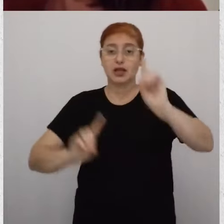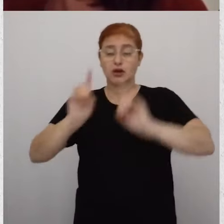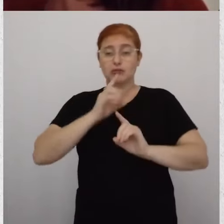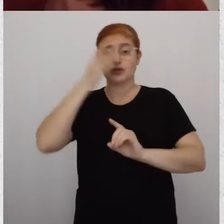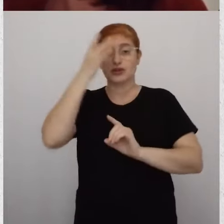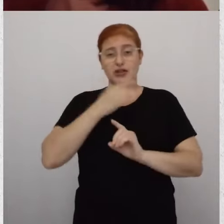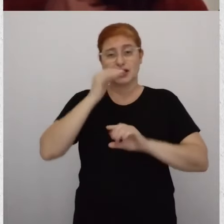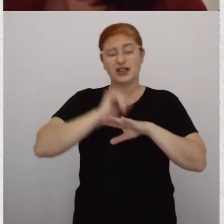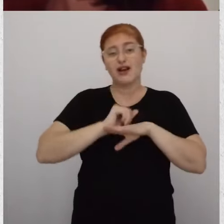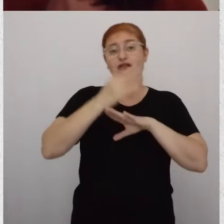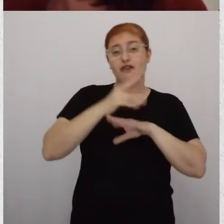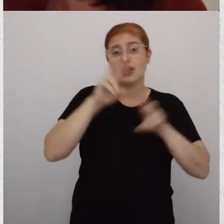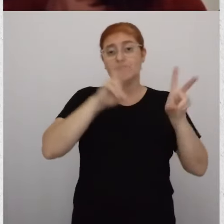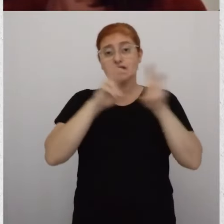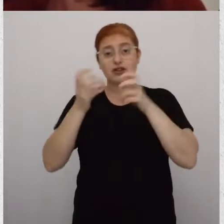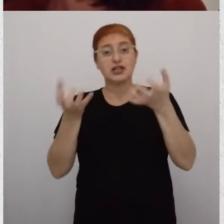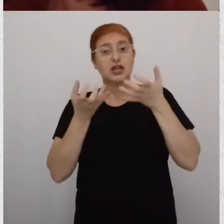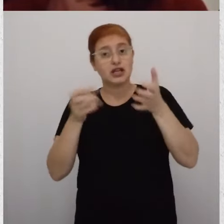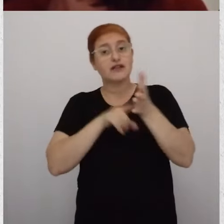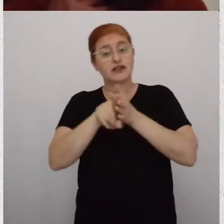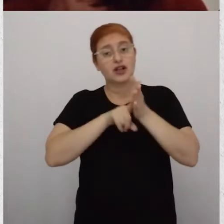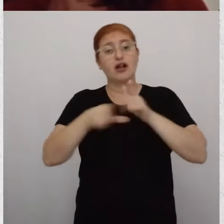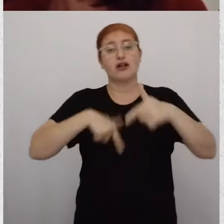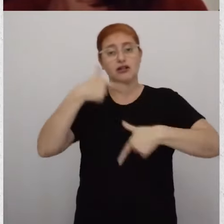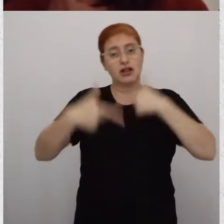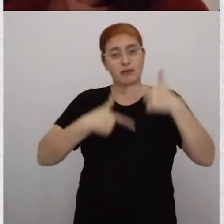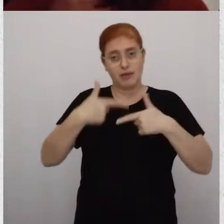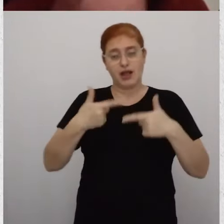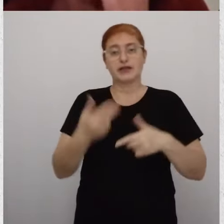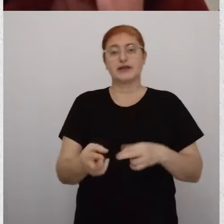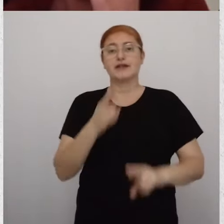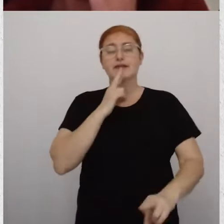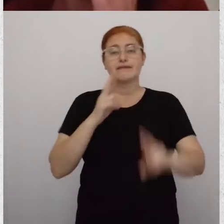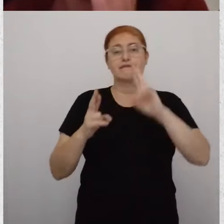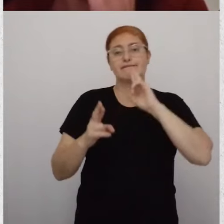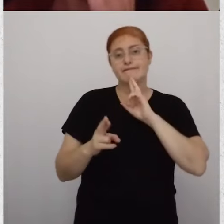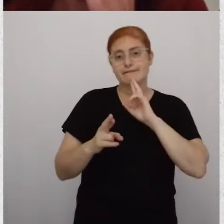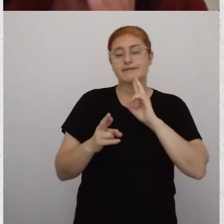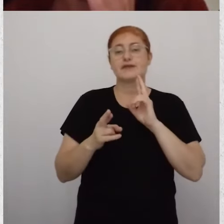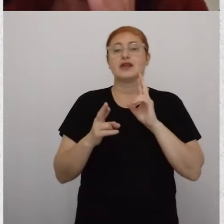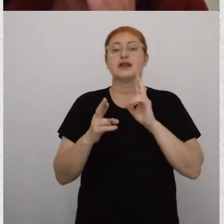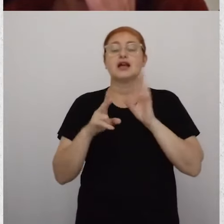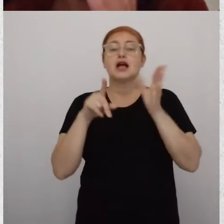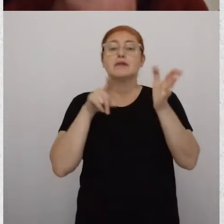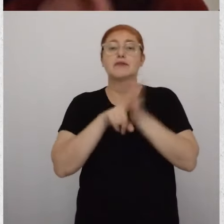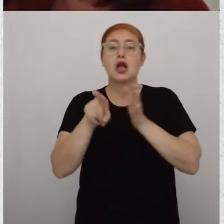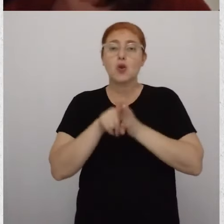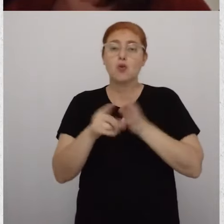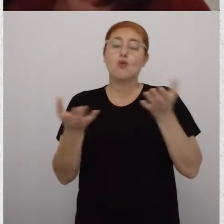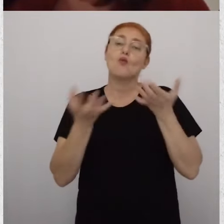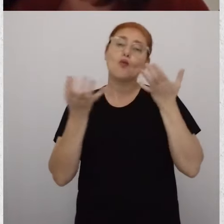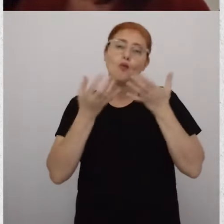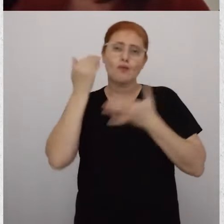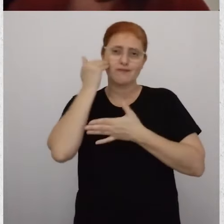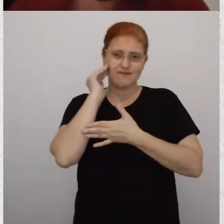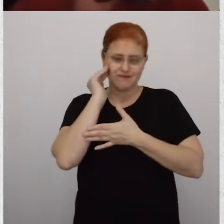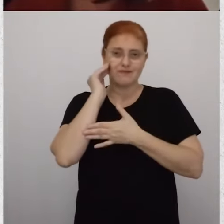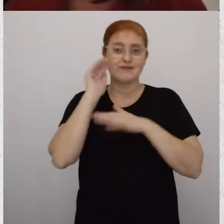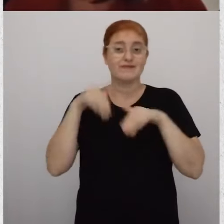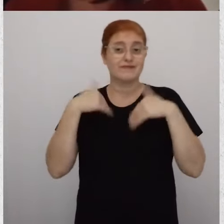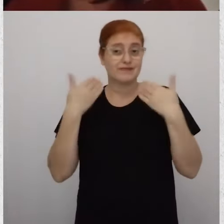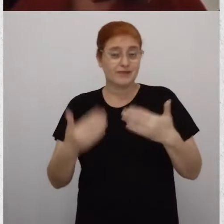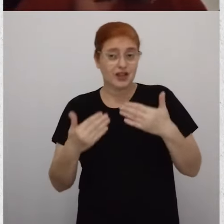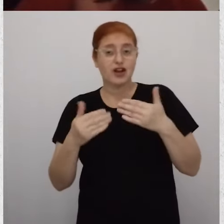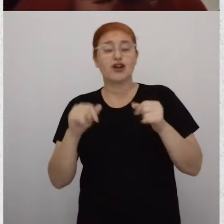estavam fora das questões que eu queria investigar no trabalho, que não respondiam tanto às questões que eu estava querendo entender. E aí